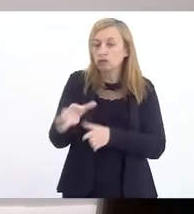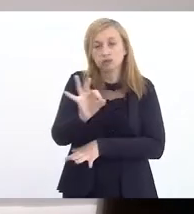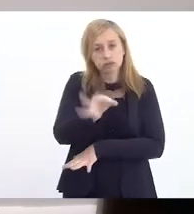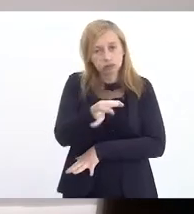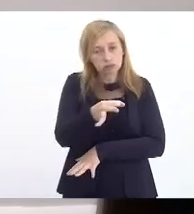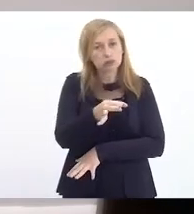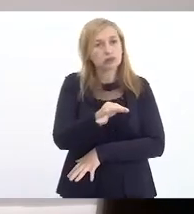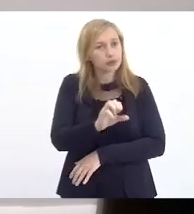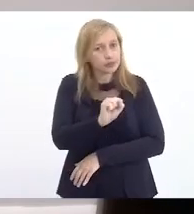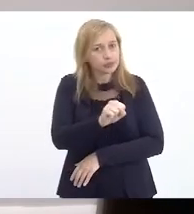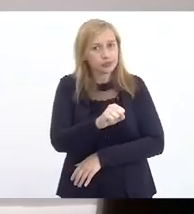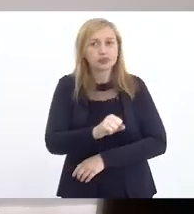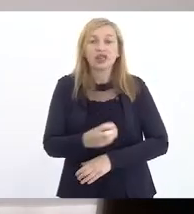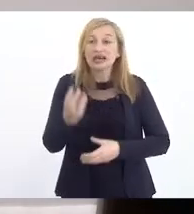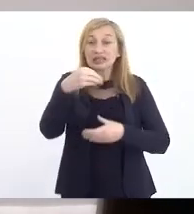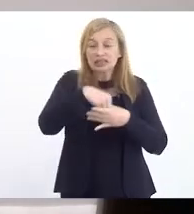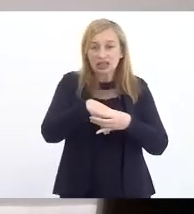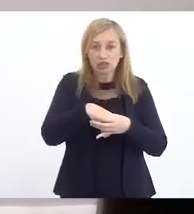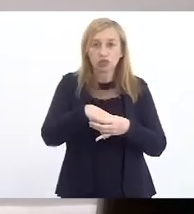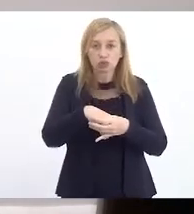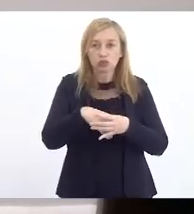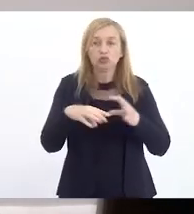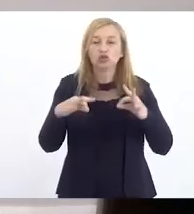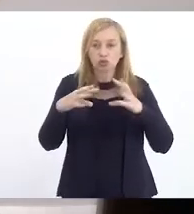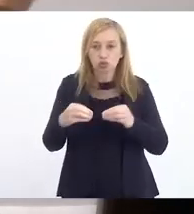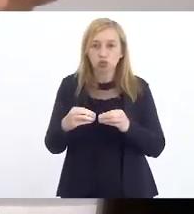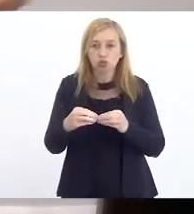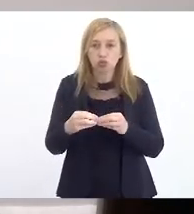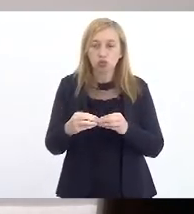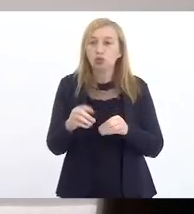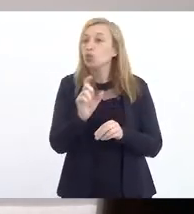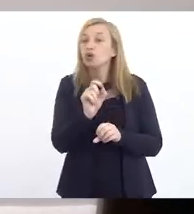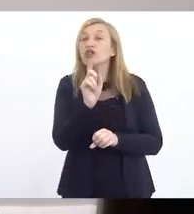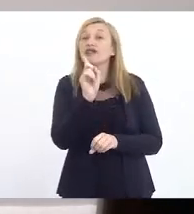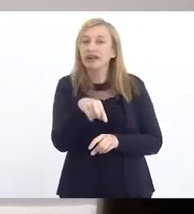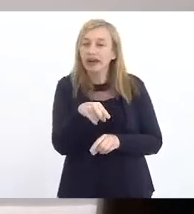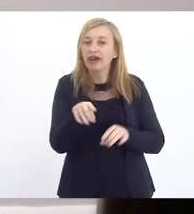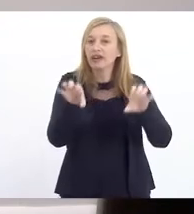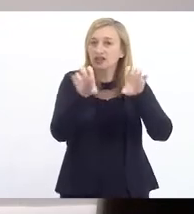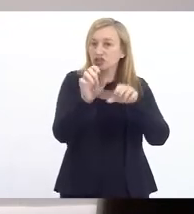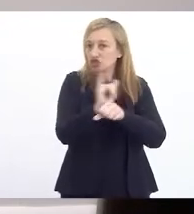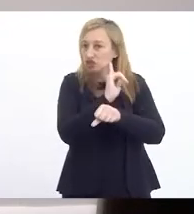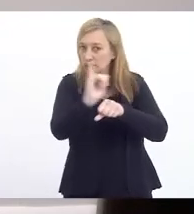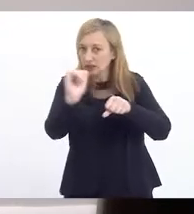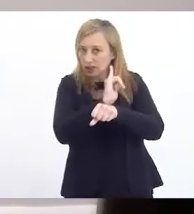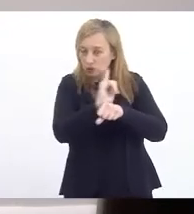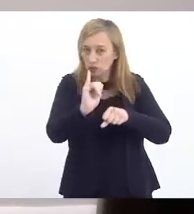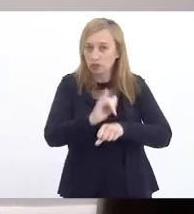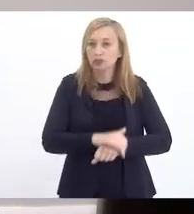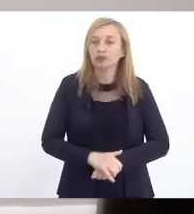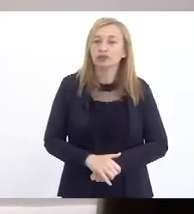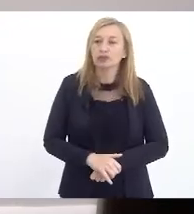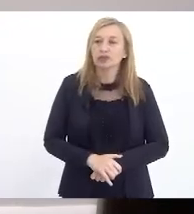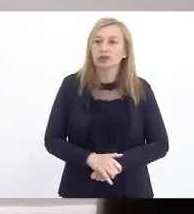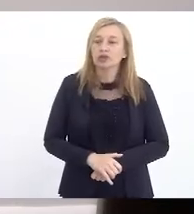sim, né? Dentro dessa concepção do que seja estratégico. Estou duas questões que a